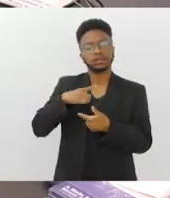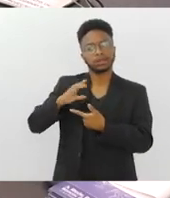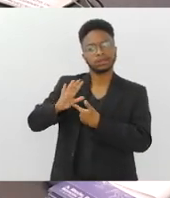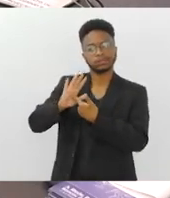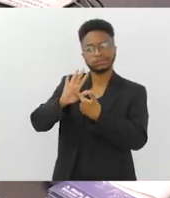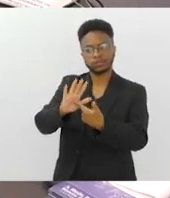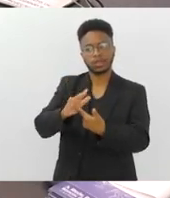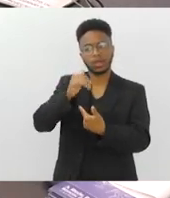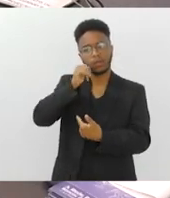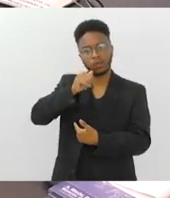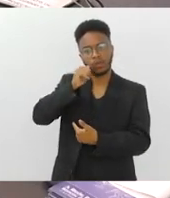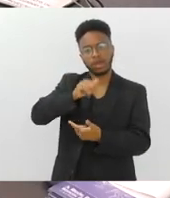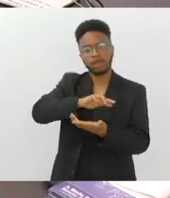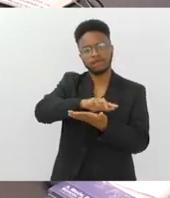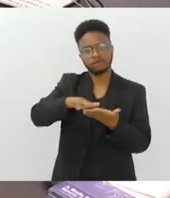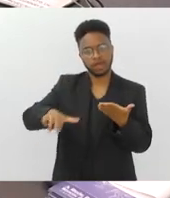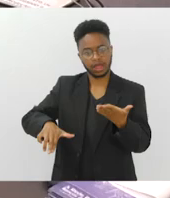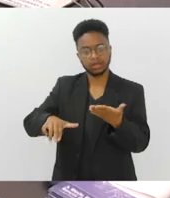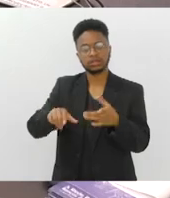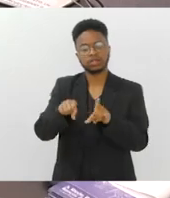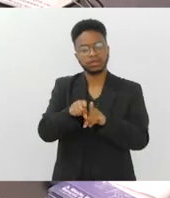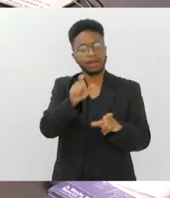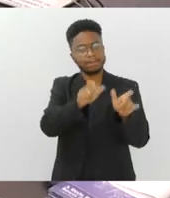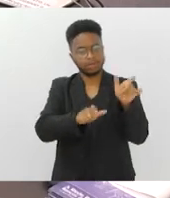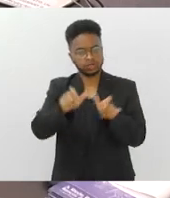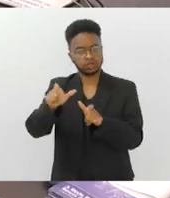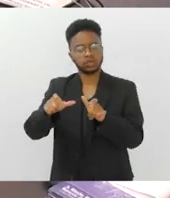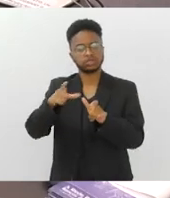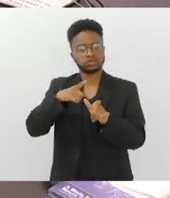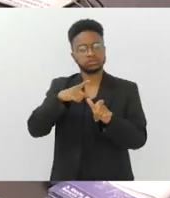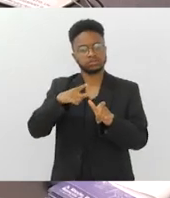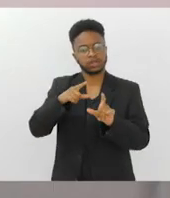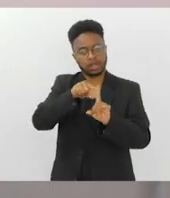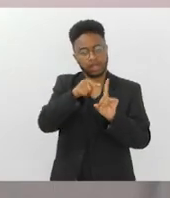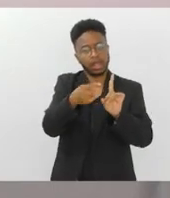apresentada pelas mulheres e pessoas que gestam, e